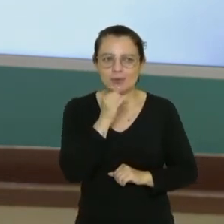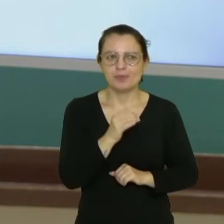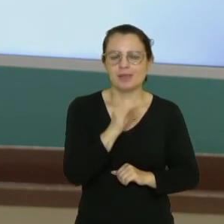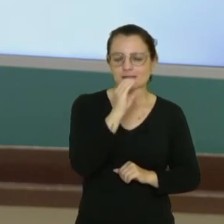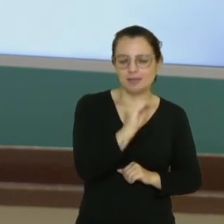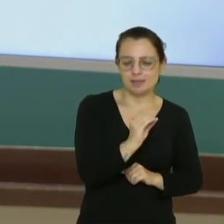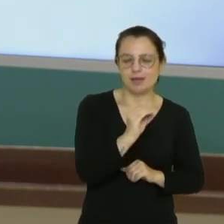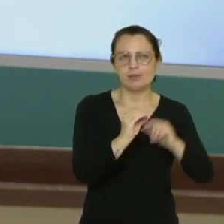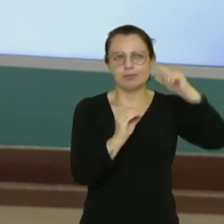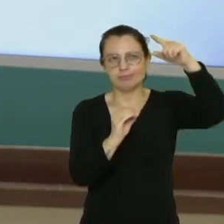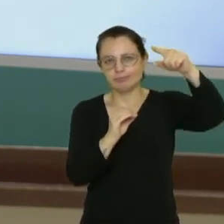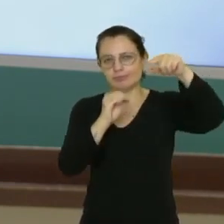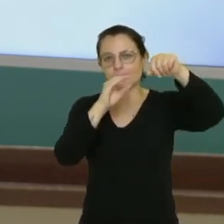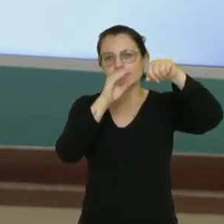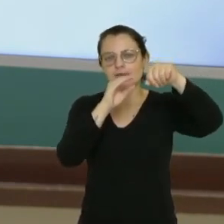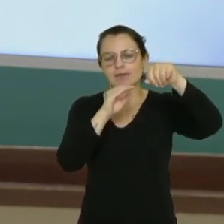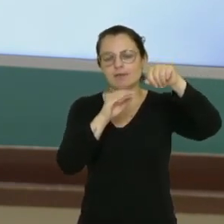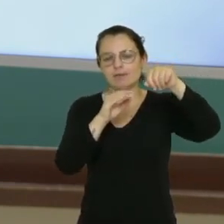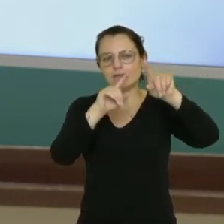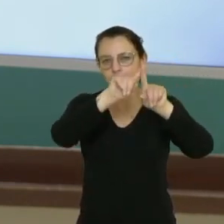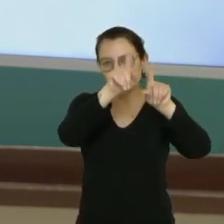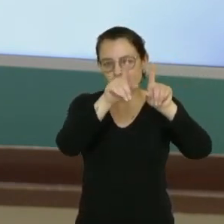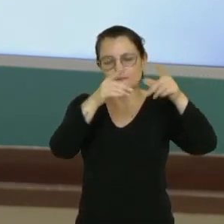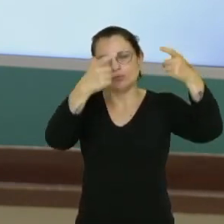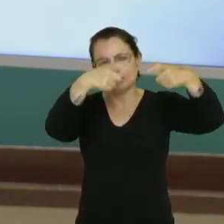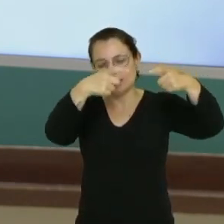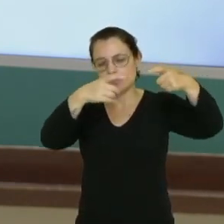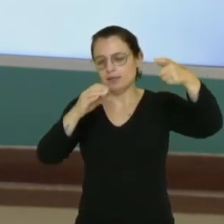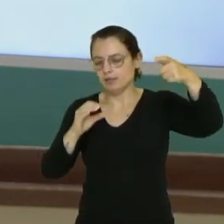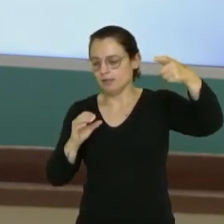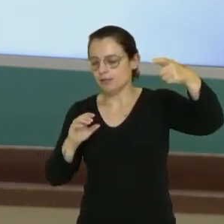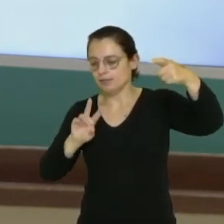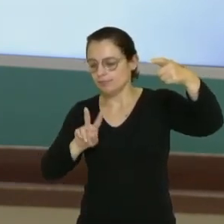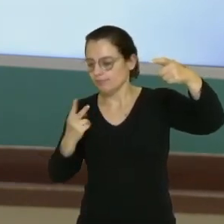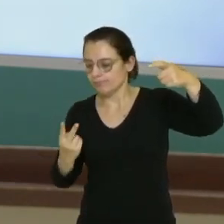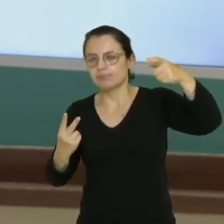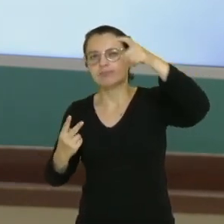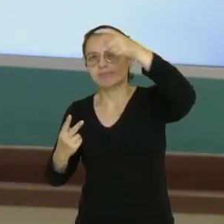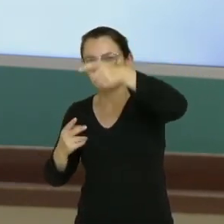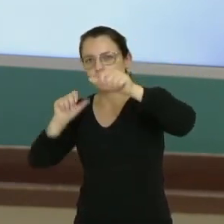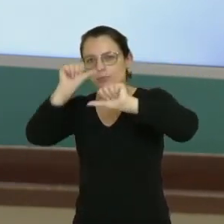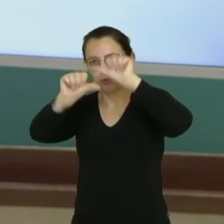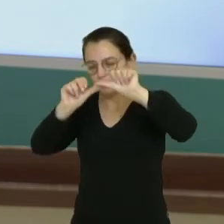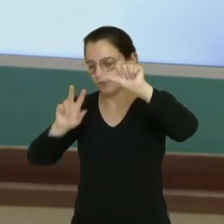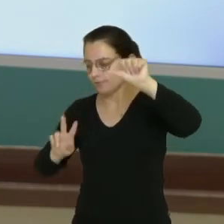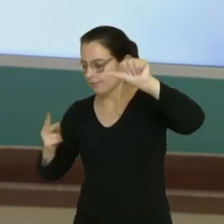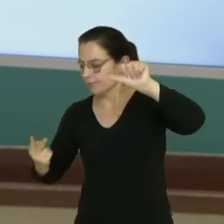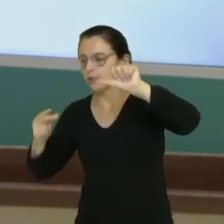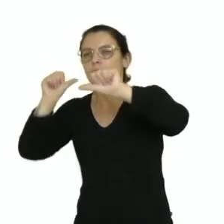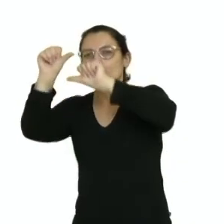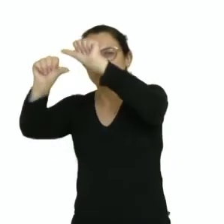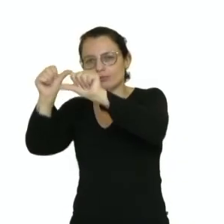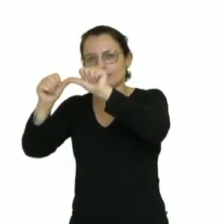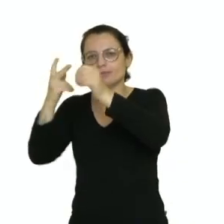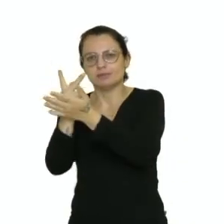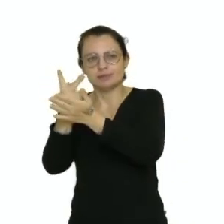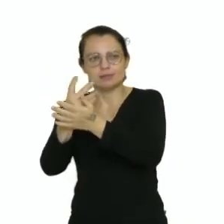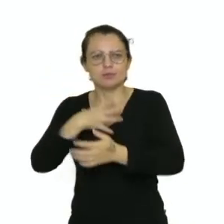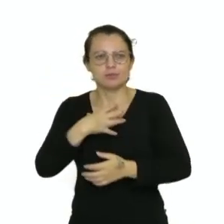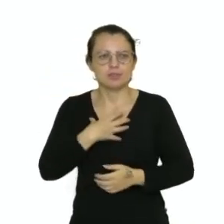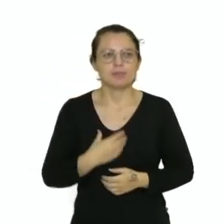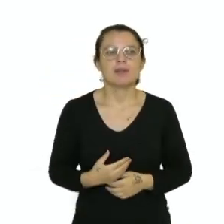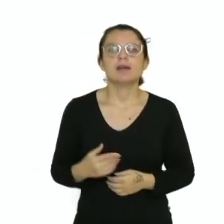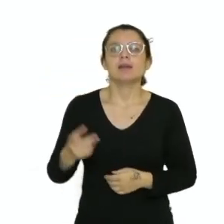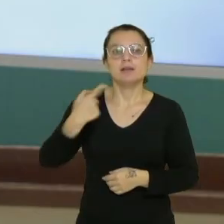sua velocidade e nós podemos representar as Esse aumento Desse exemplo mostrado e pede um gráfico percebo que